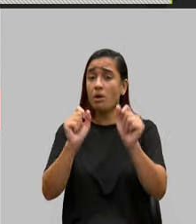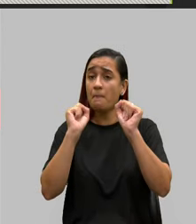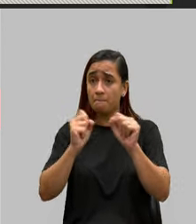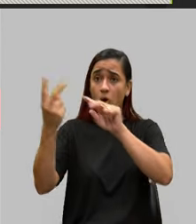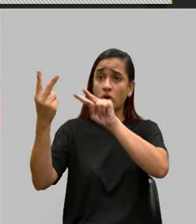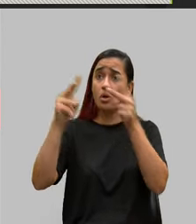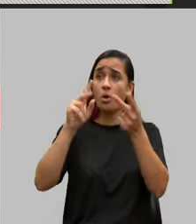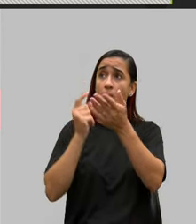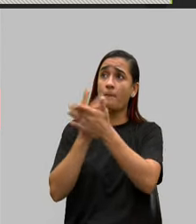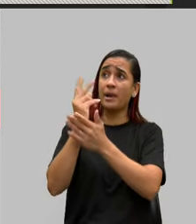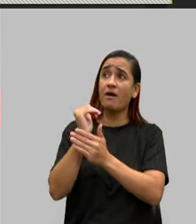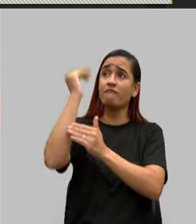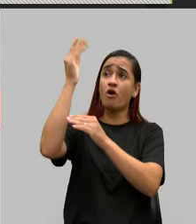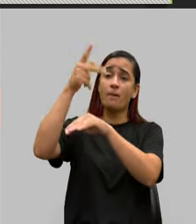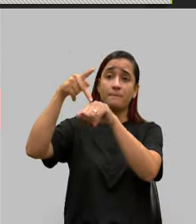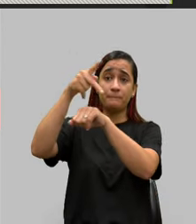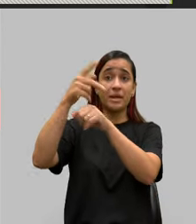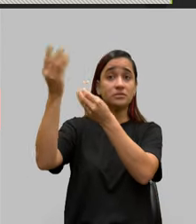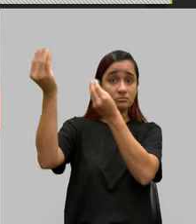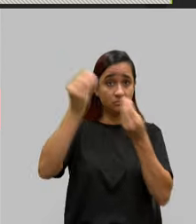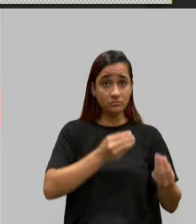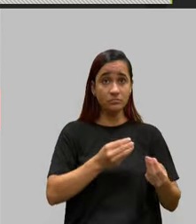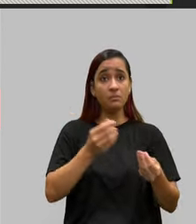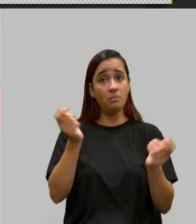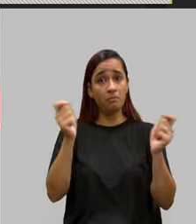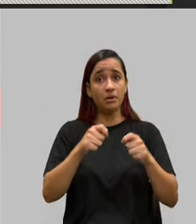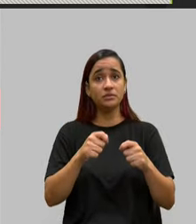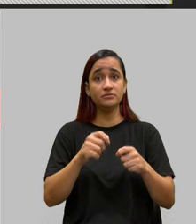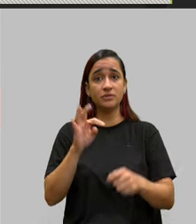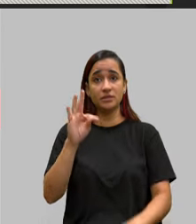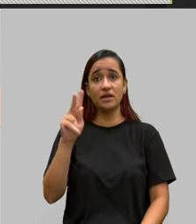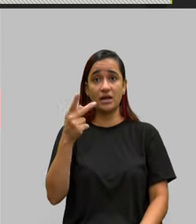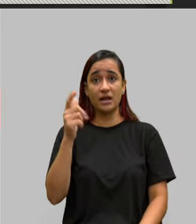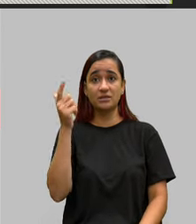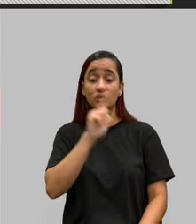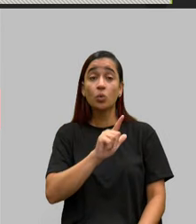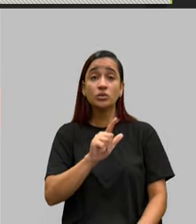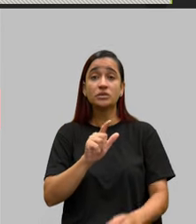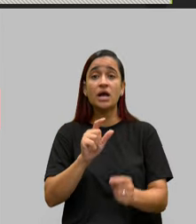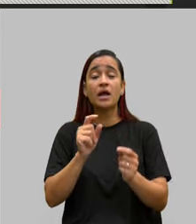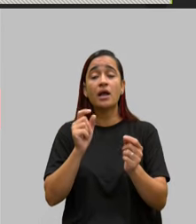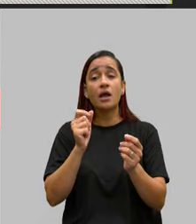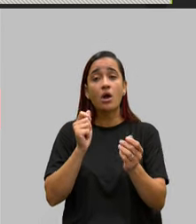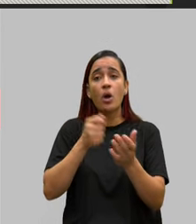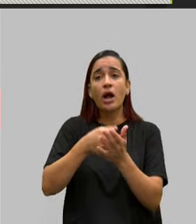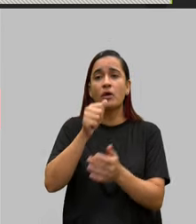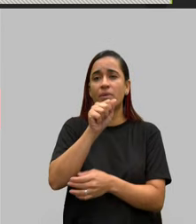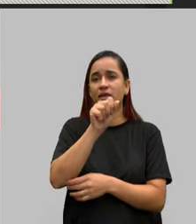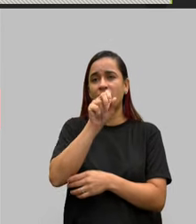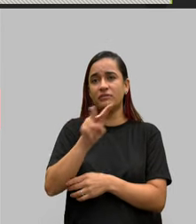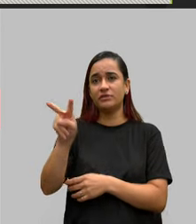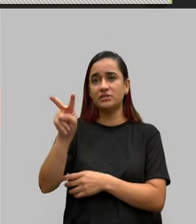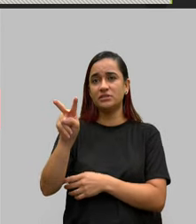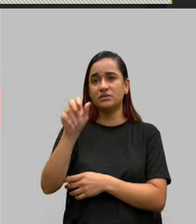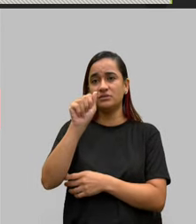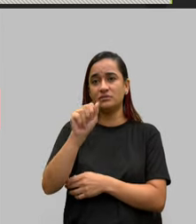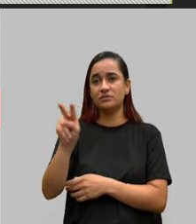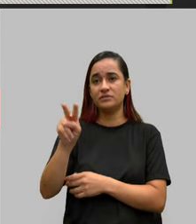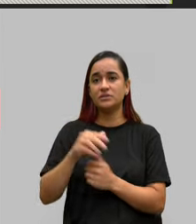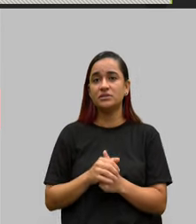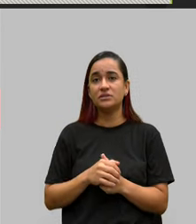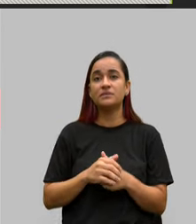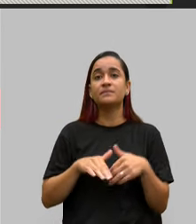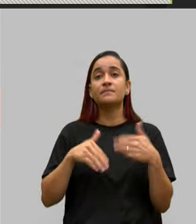Anvisa e qual receita que precisa você importar o thc pela própria Anvisa uma receita branca quer